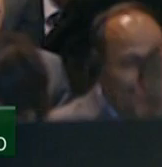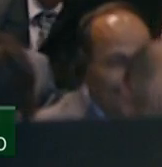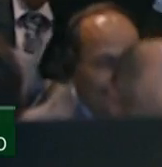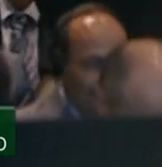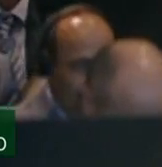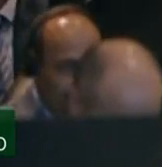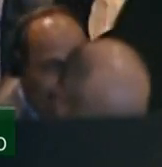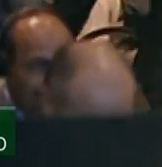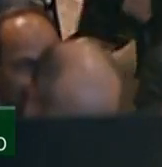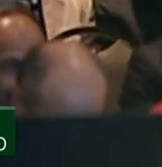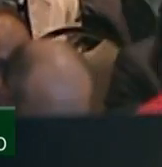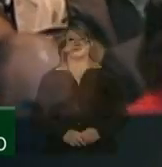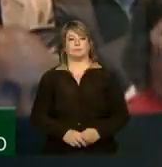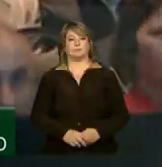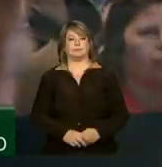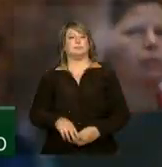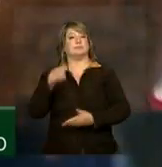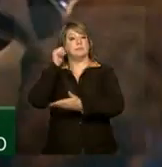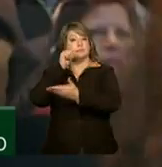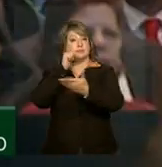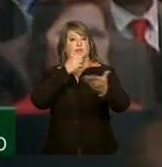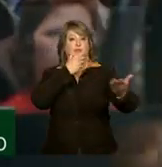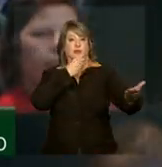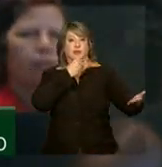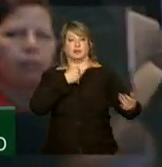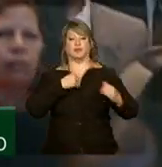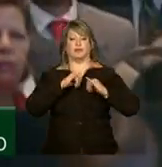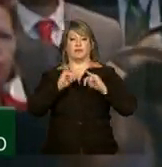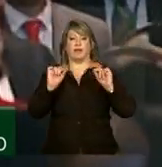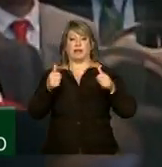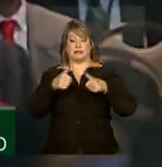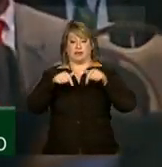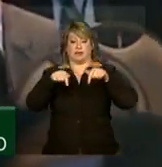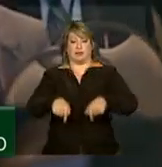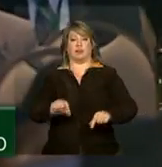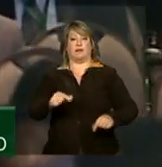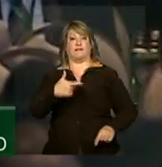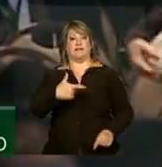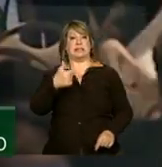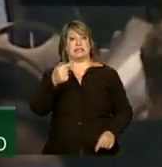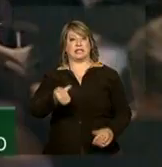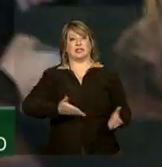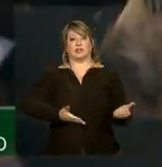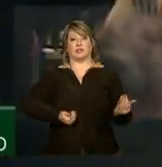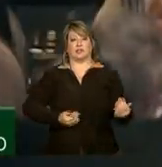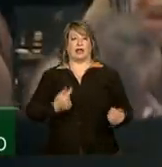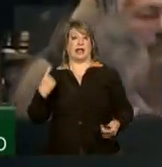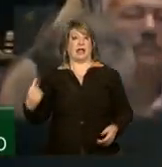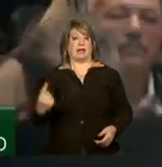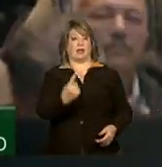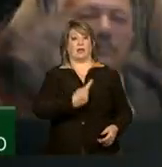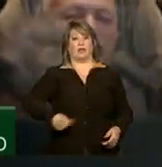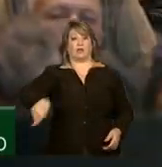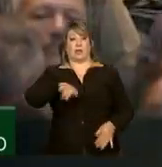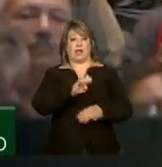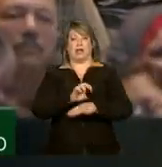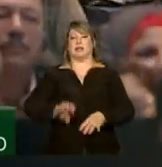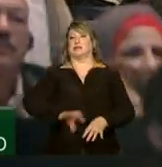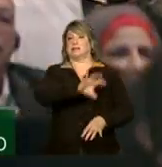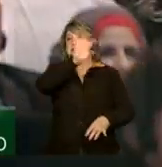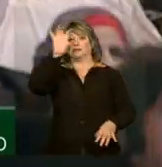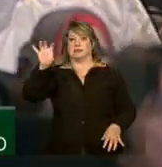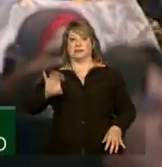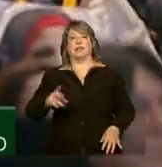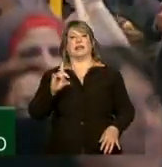Senhoras e senhores, informamos que estão presentes nesta conferência 27 adolescentes de cada um dos estados brasileiros e